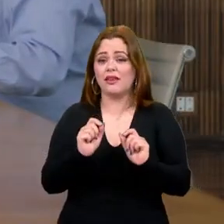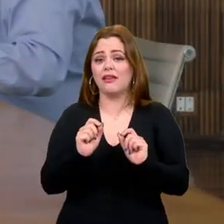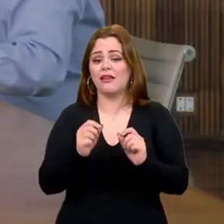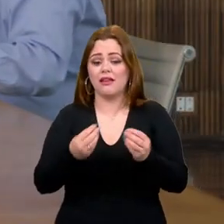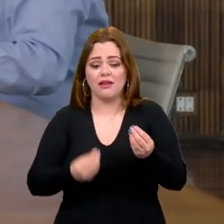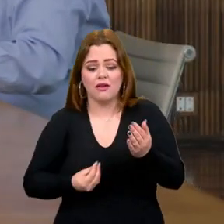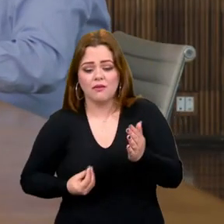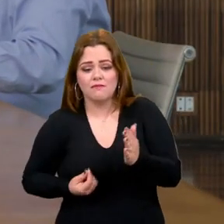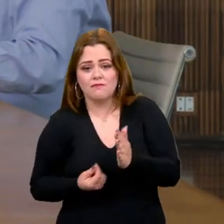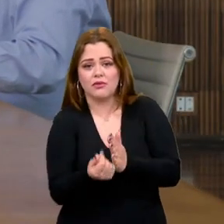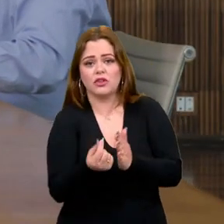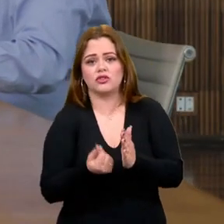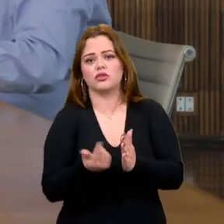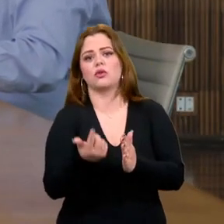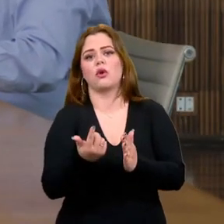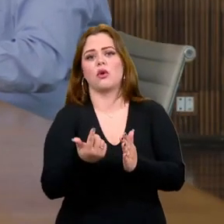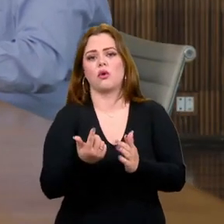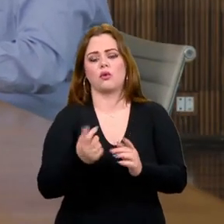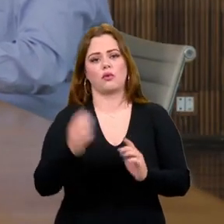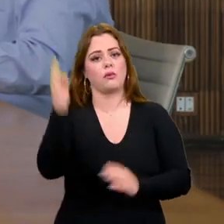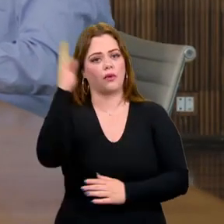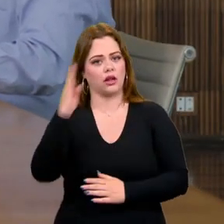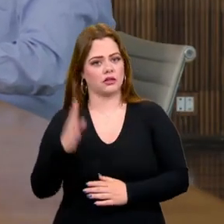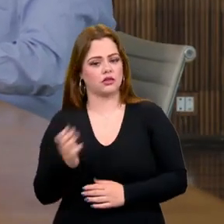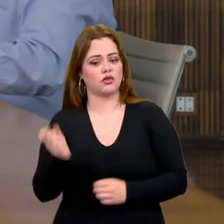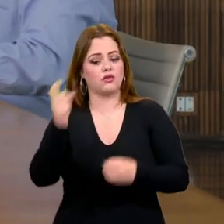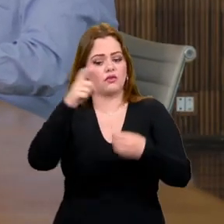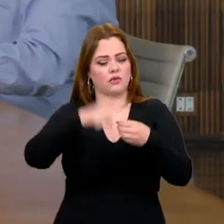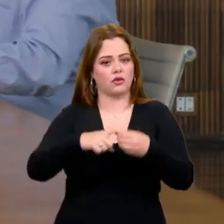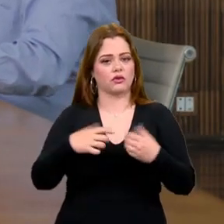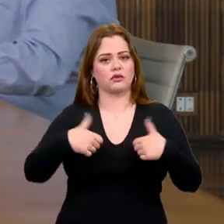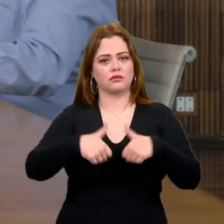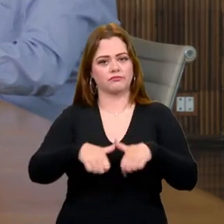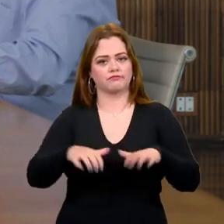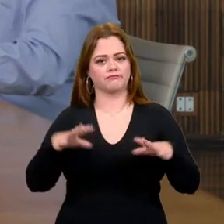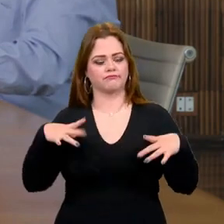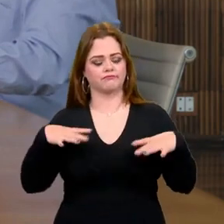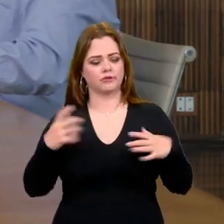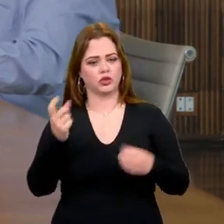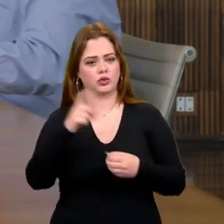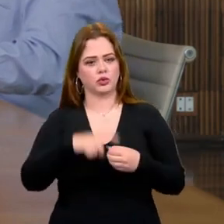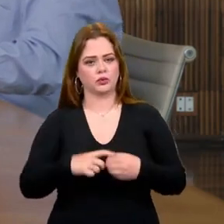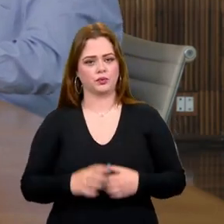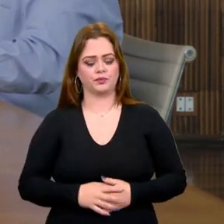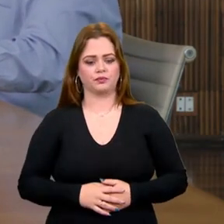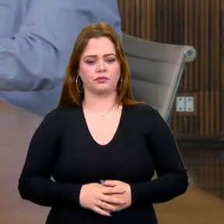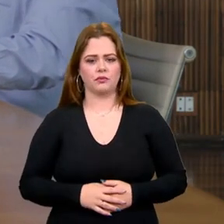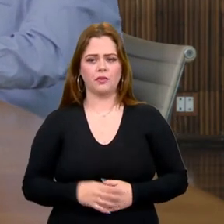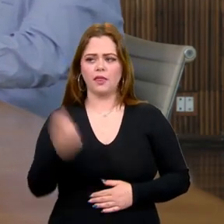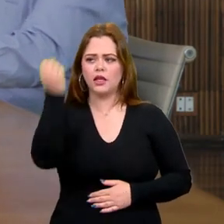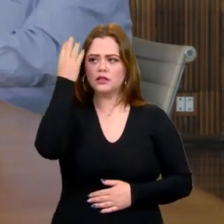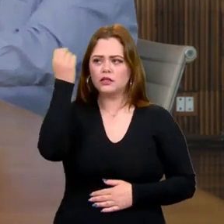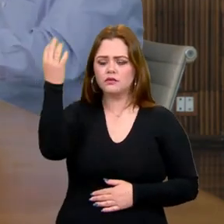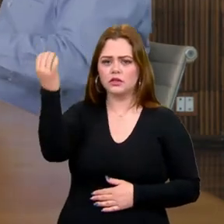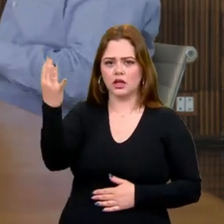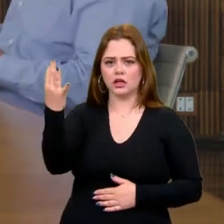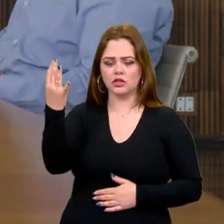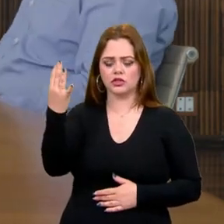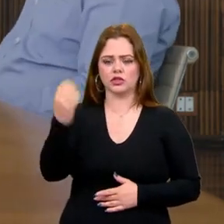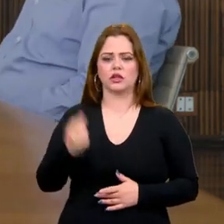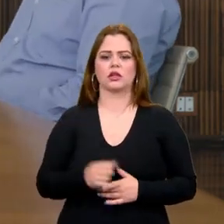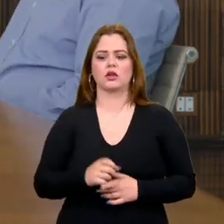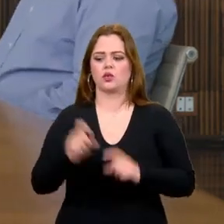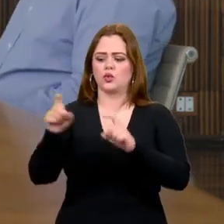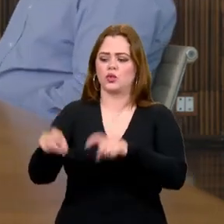vez nessas viagens do interior eu queria uma coisa mais pessoal do senhor presidente é é